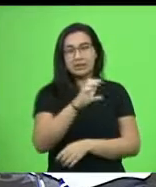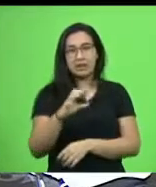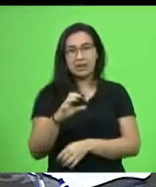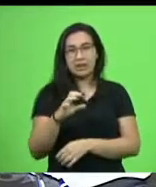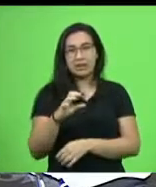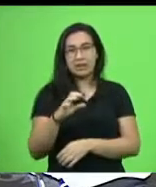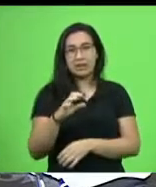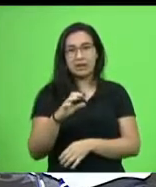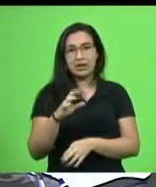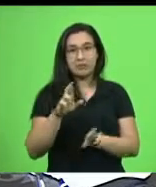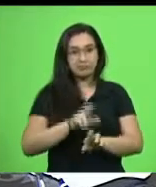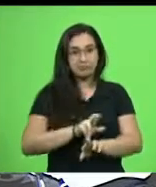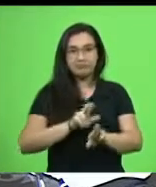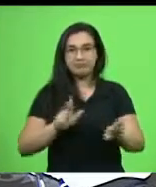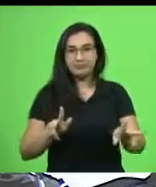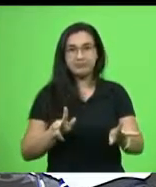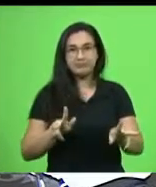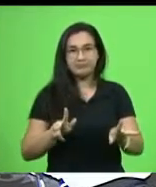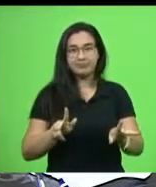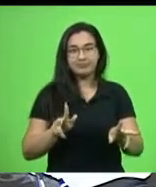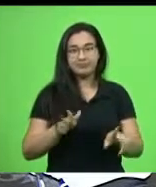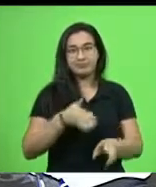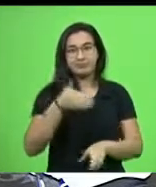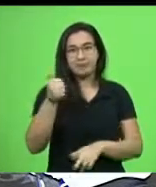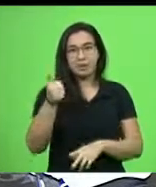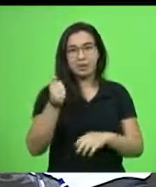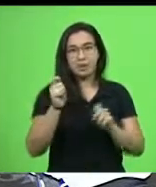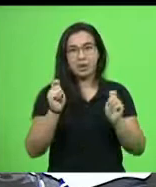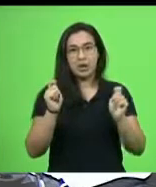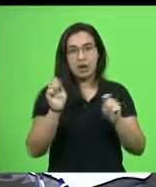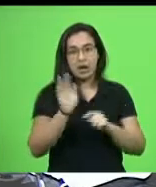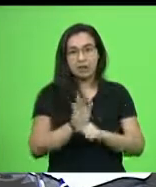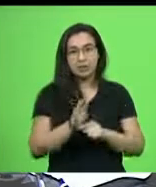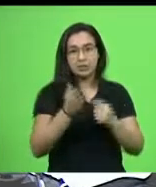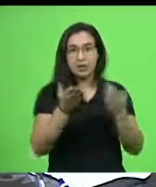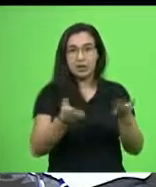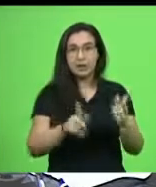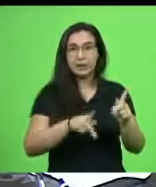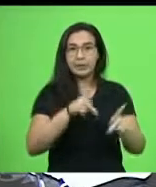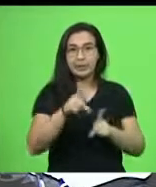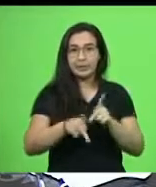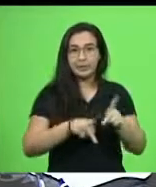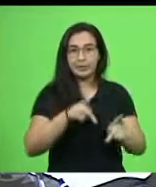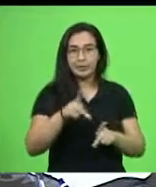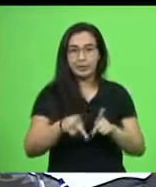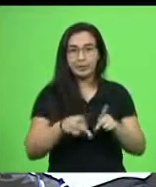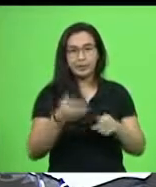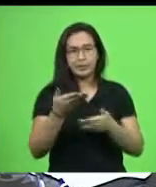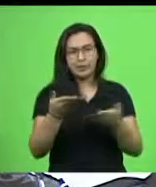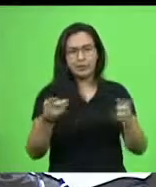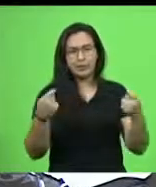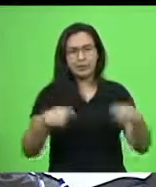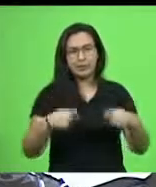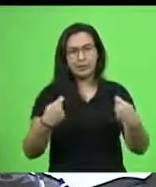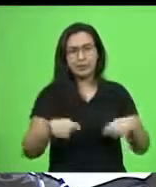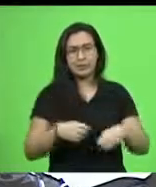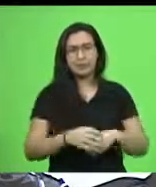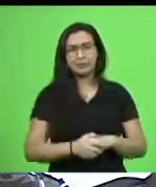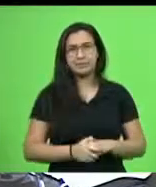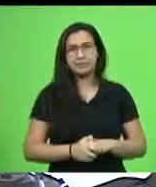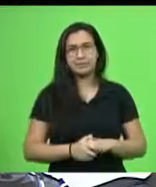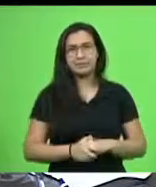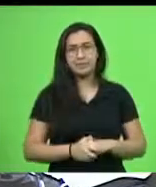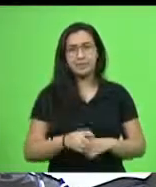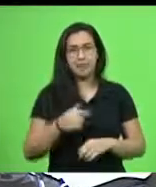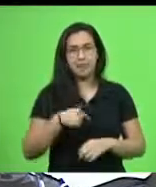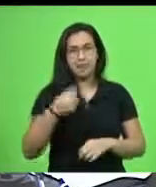de desenvolvimento que o nosso povo tanto espera e tanto precisa. Era o que tinha a